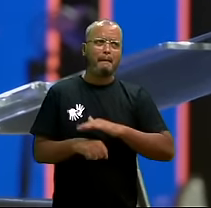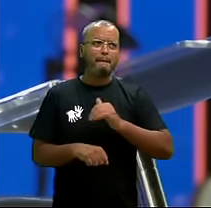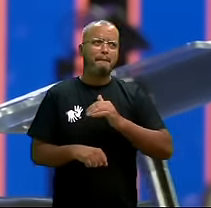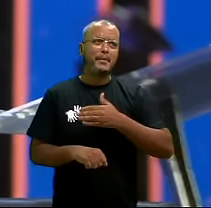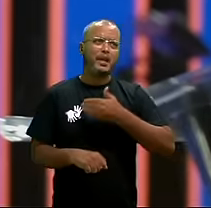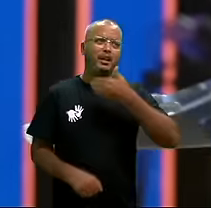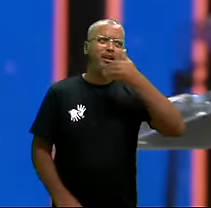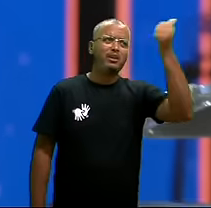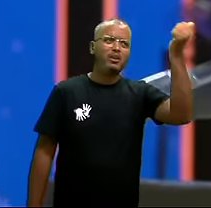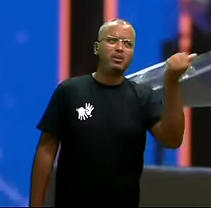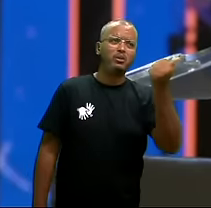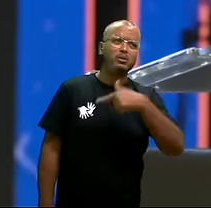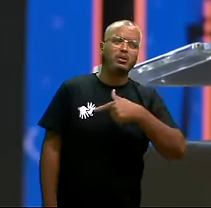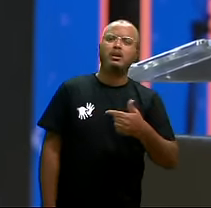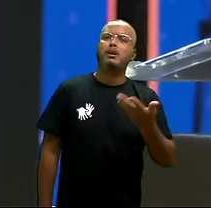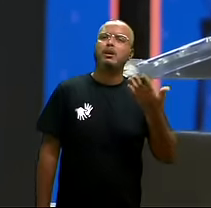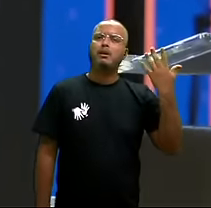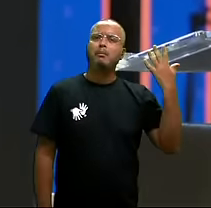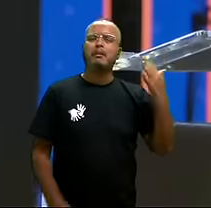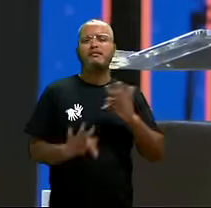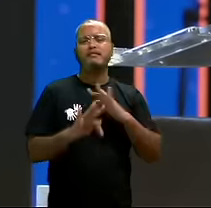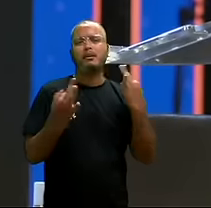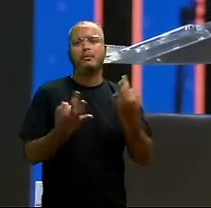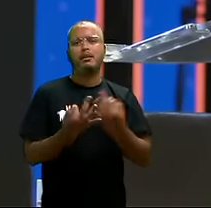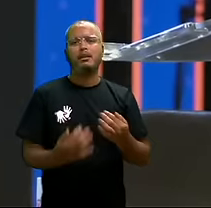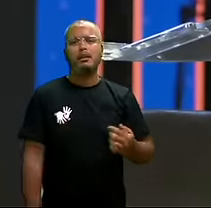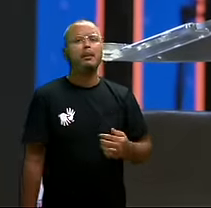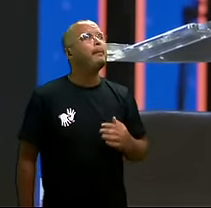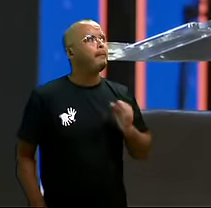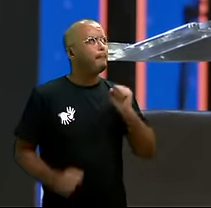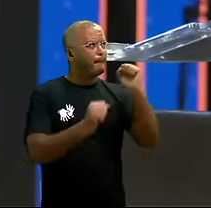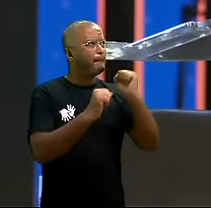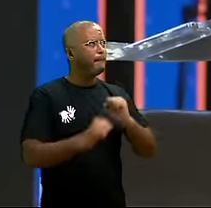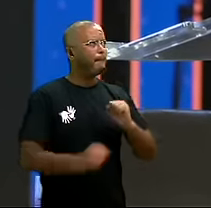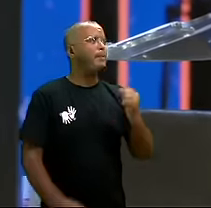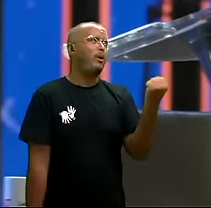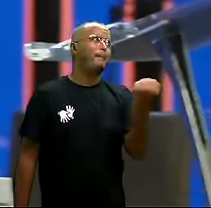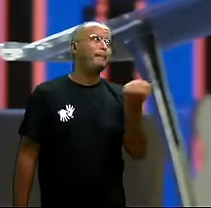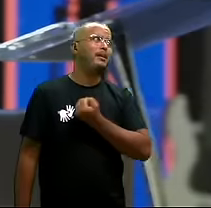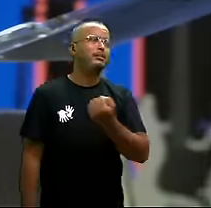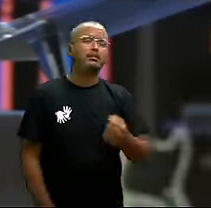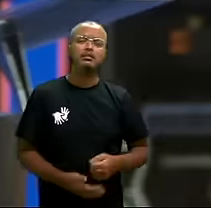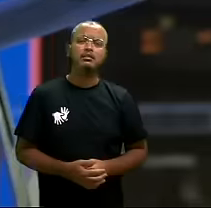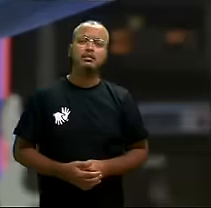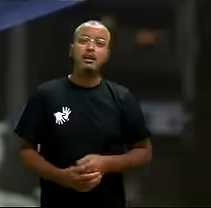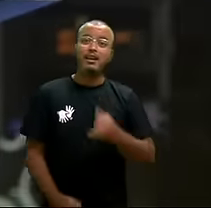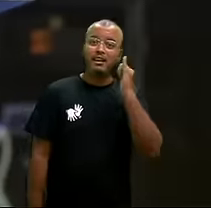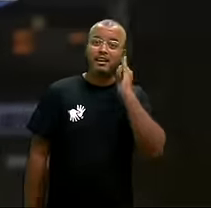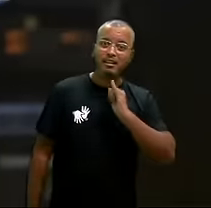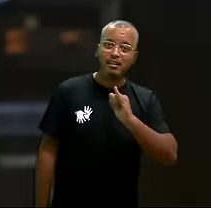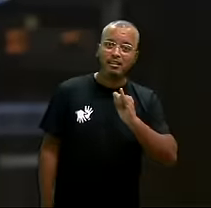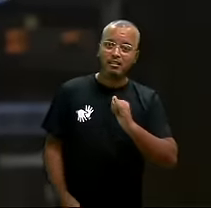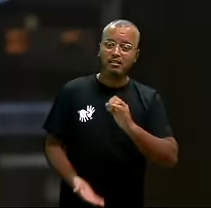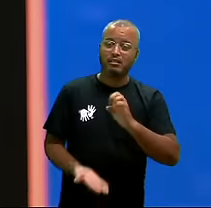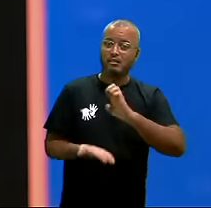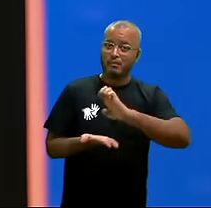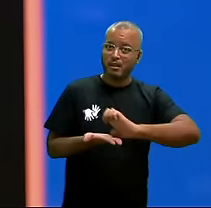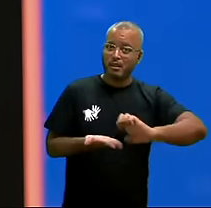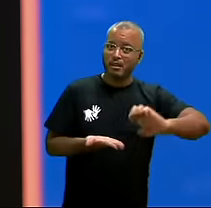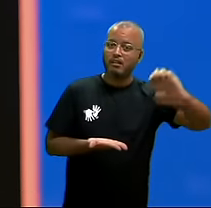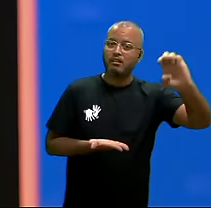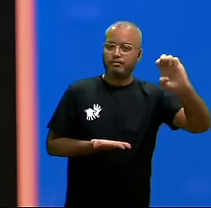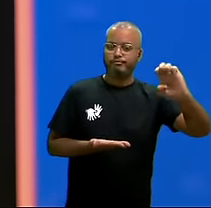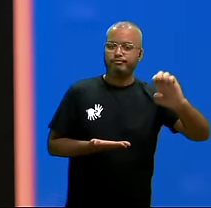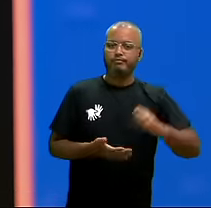Não aguento mais. Acaba com isso. Acaba com minha vida. Elias, um dos maiores profetas da história, falou: